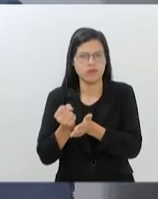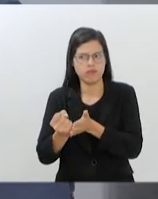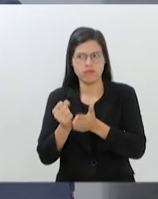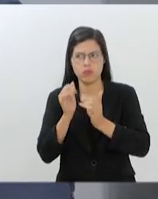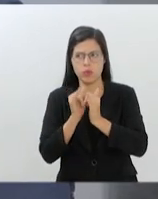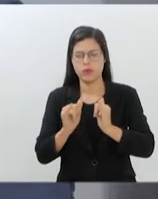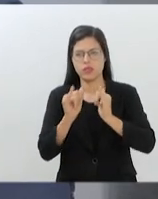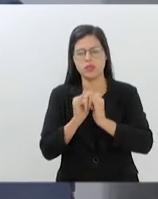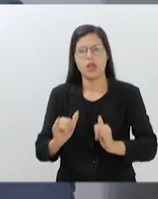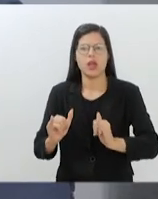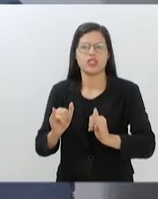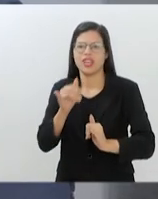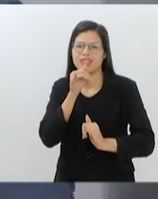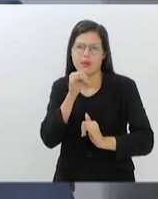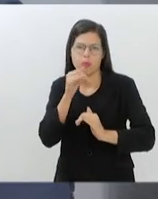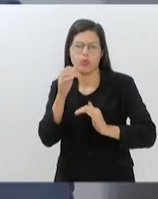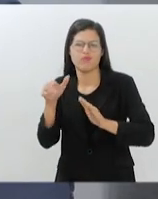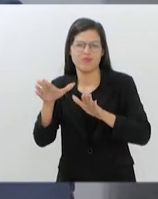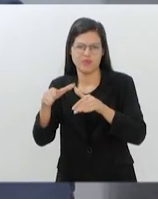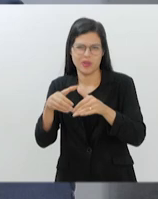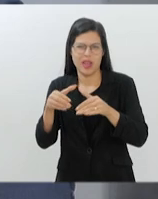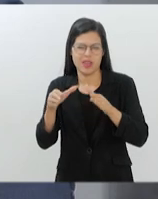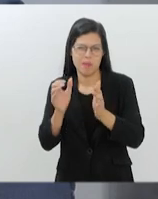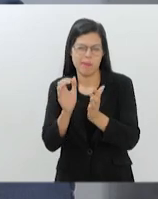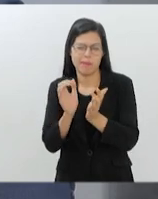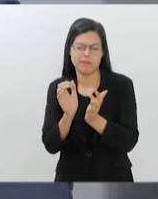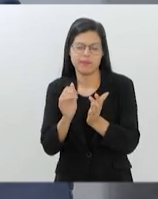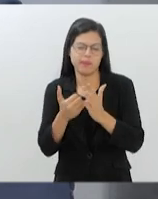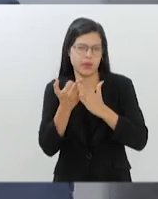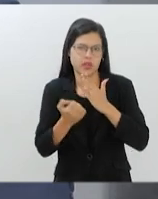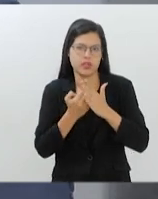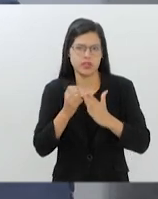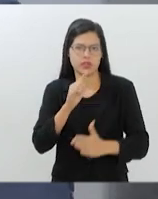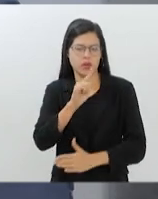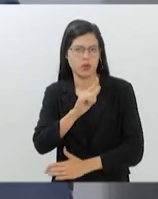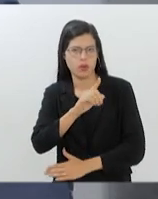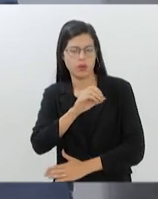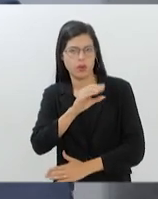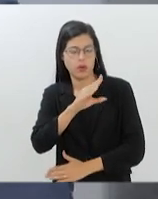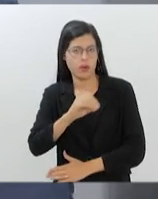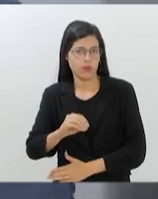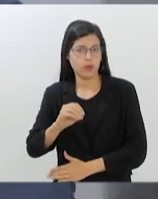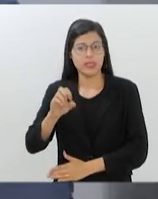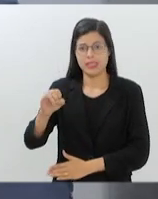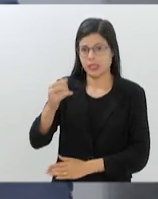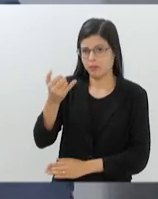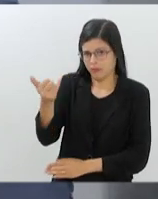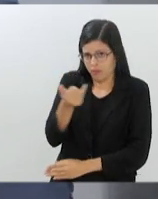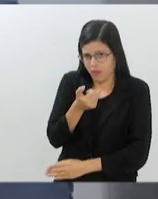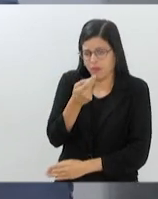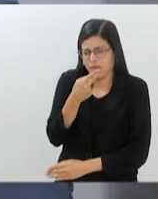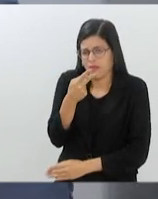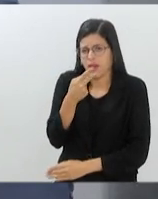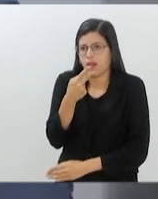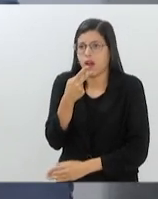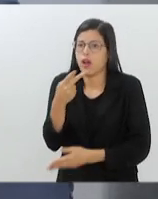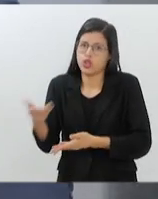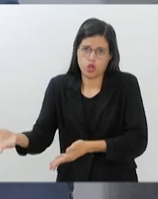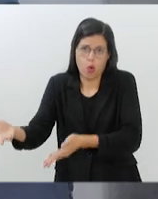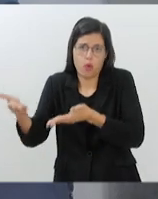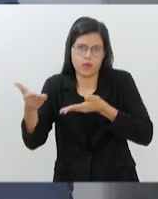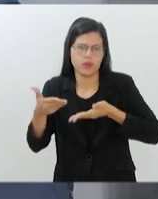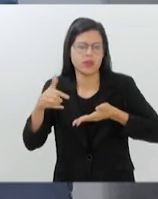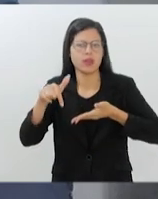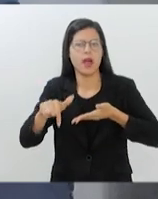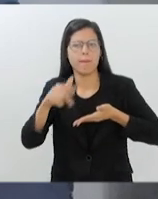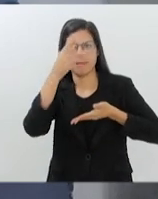por exemplo é patrocinar um evento para depois obter se a senhora me disser isso a gente vai convidar algum representante do comercial